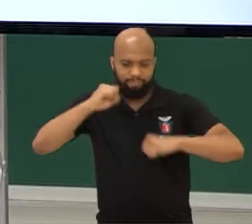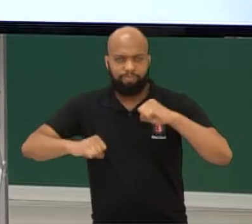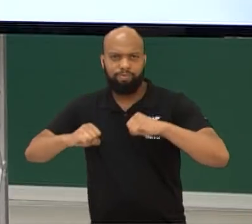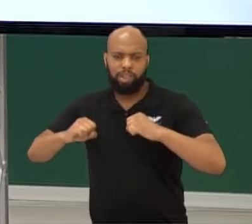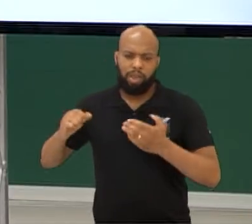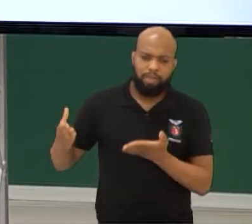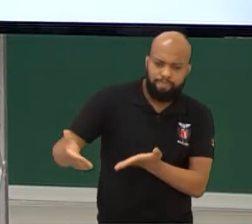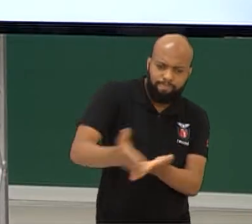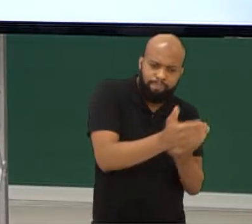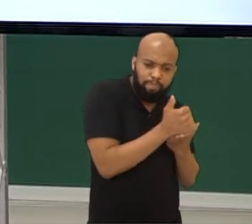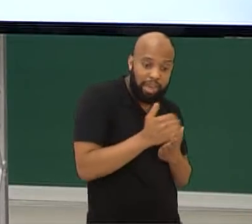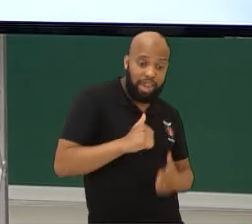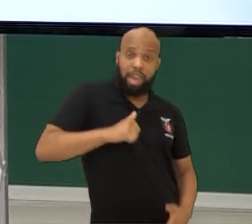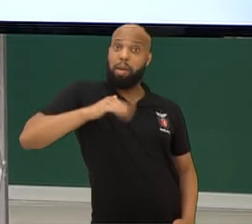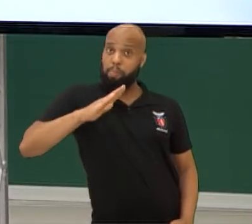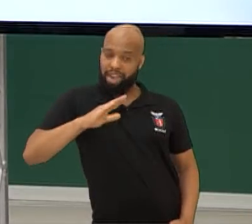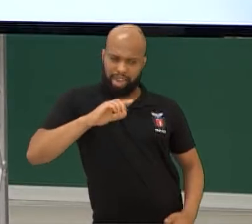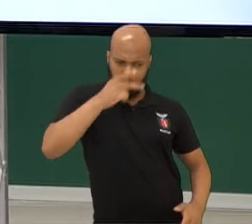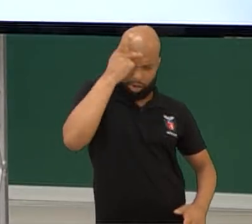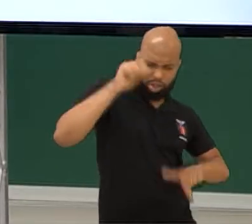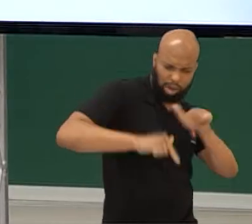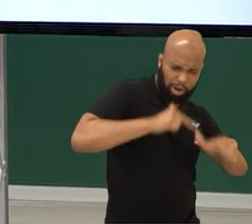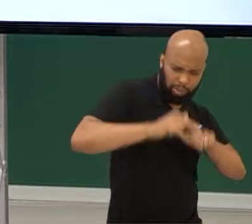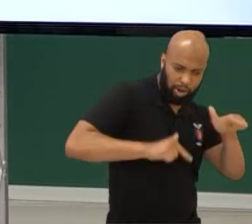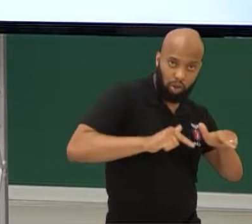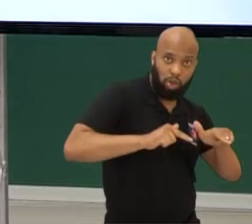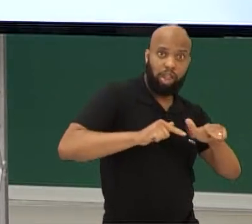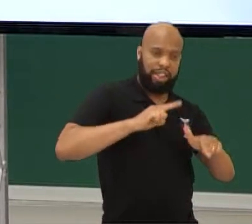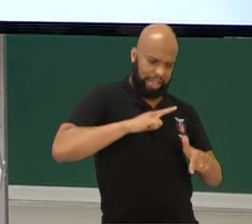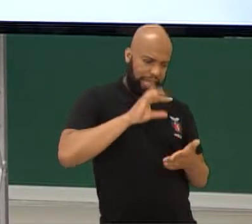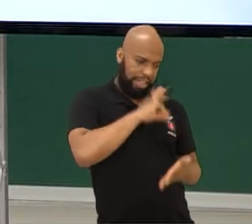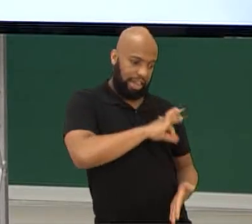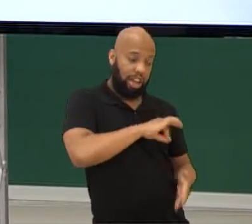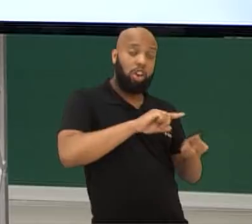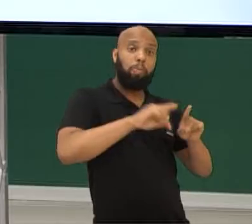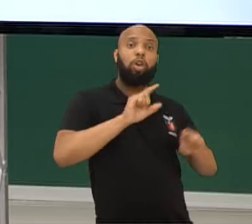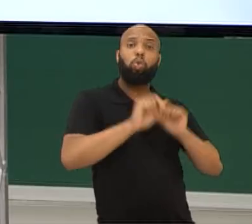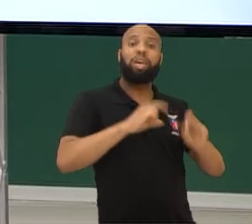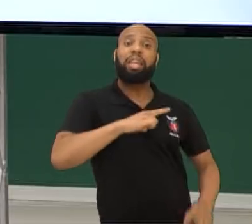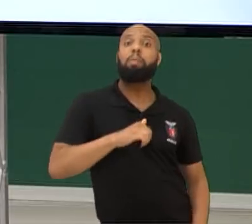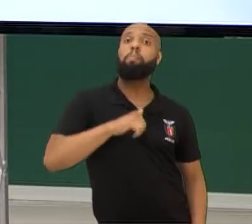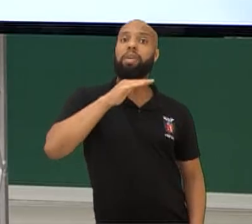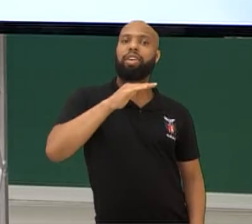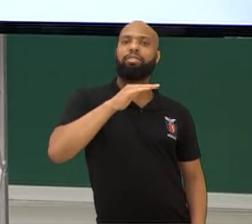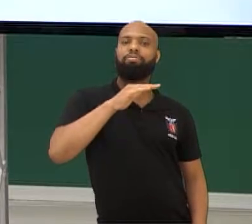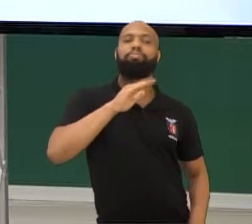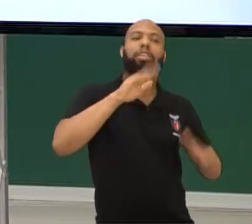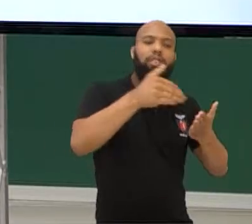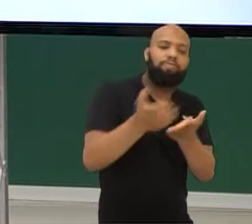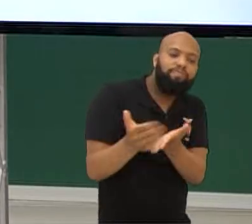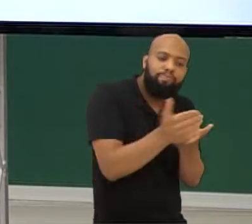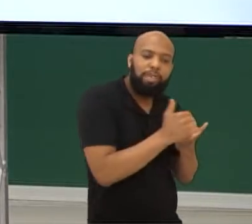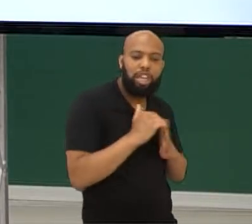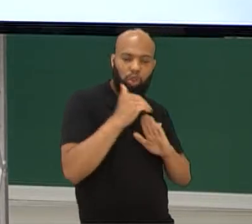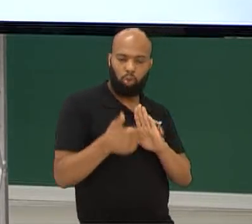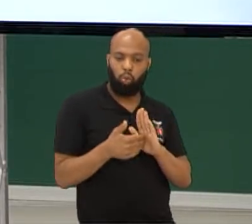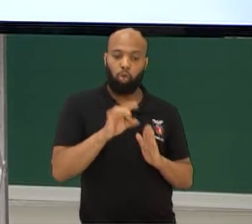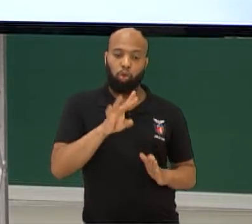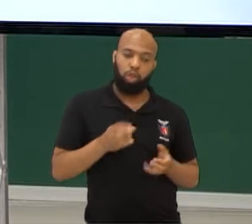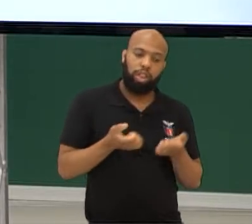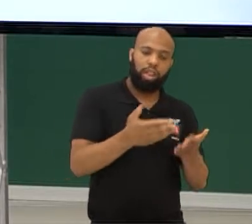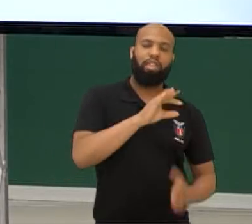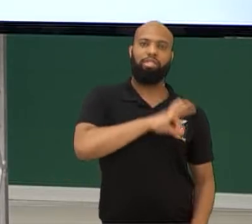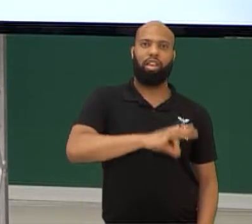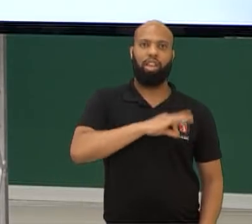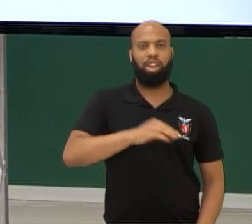excedente, ou seja, do que é produzido a mais pelo trabalhador, pagando-lhe apenas uma parte das horas trabalhadas. Essa é a ideia de mais-valia que a